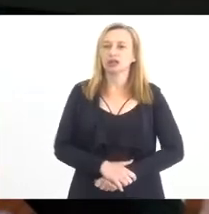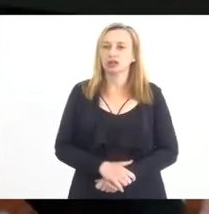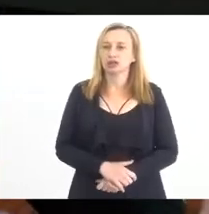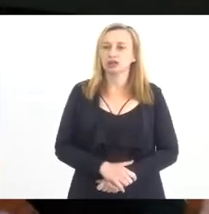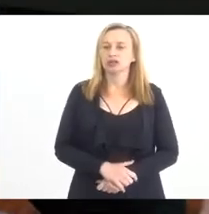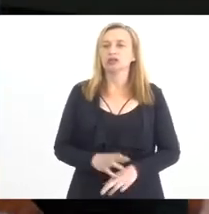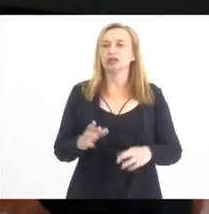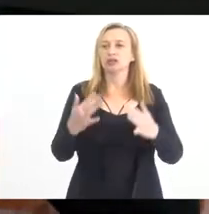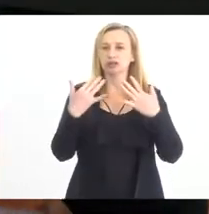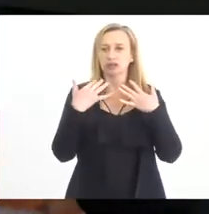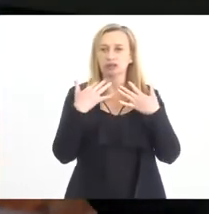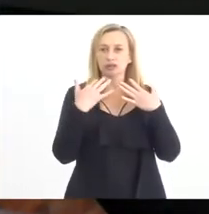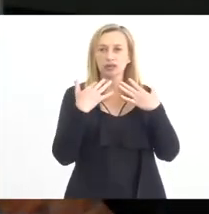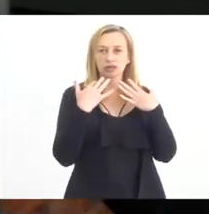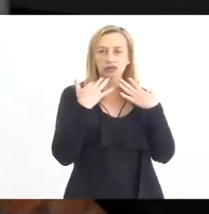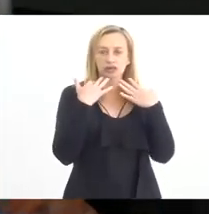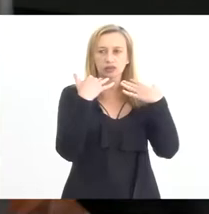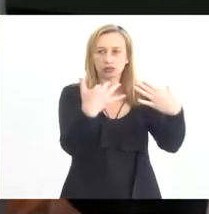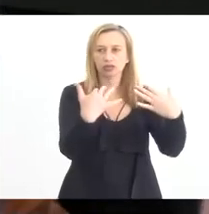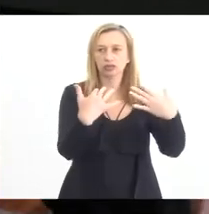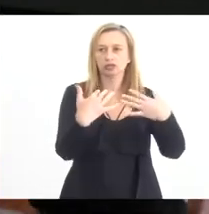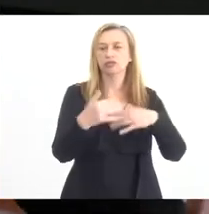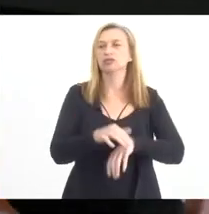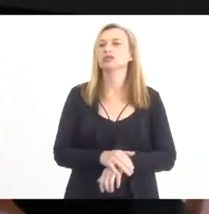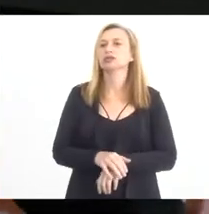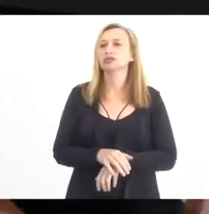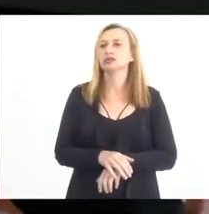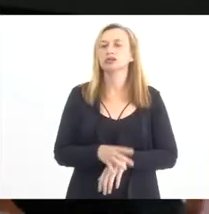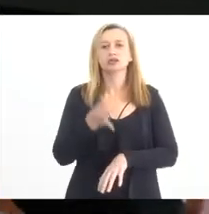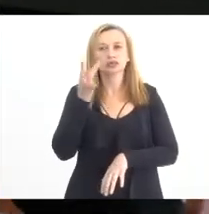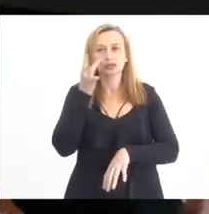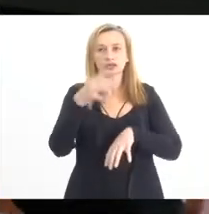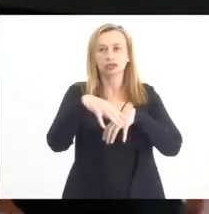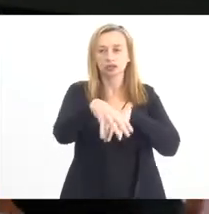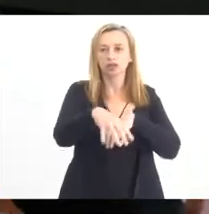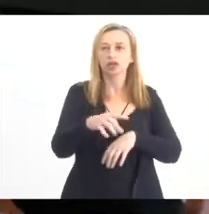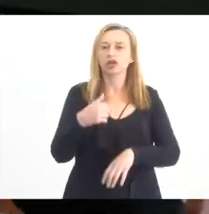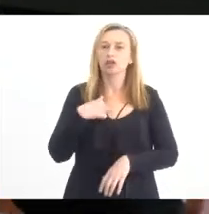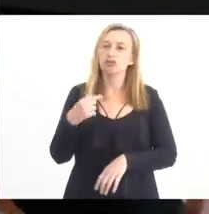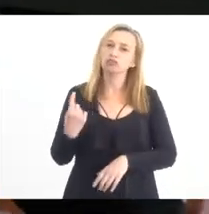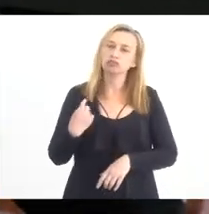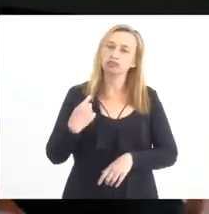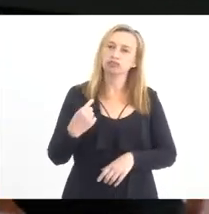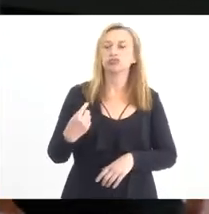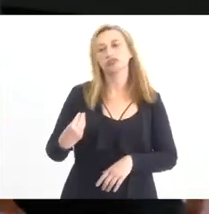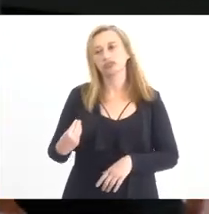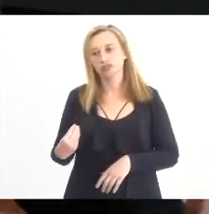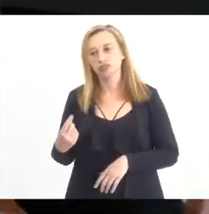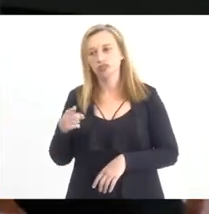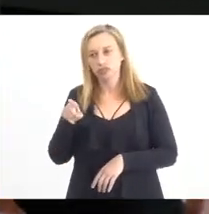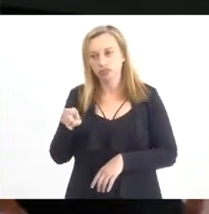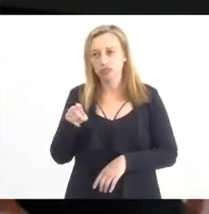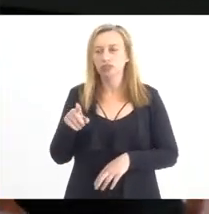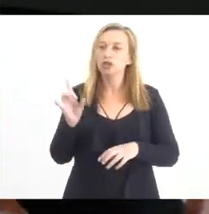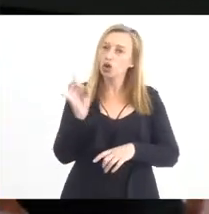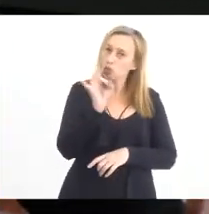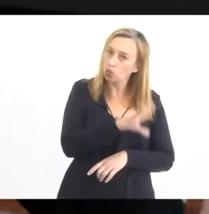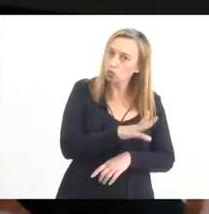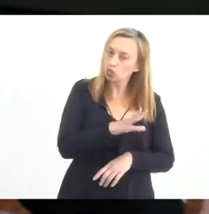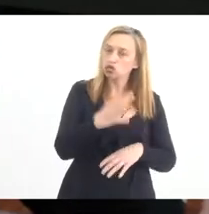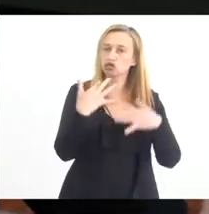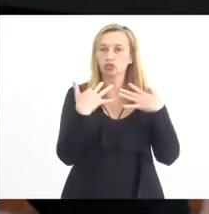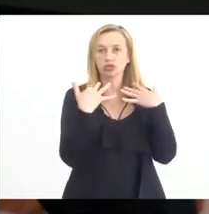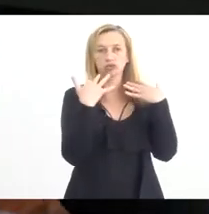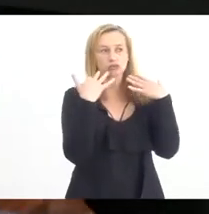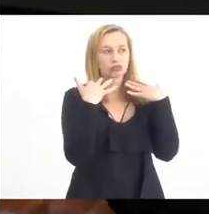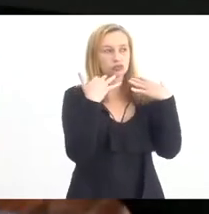dessa audiência híbrida, né? Eu participei da última, gostei muito, achei